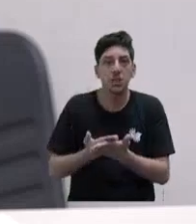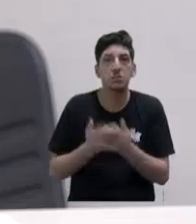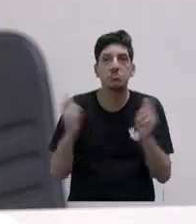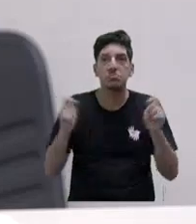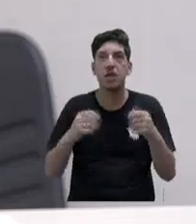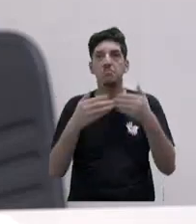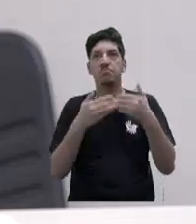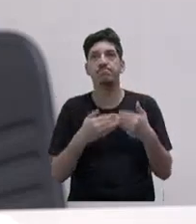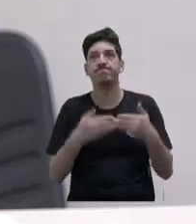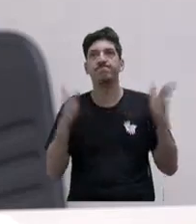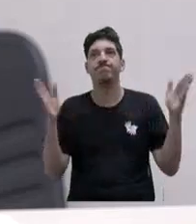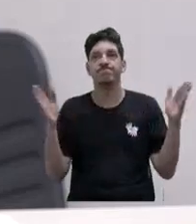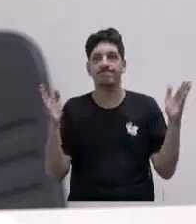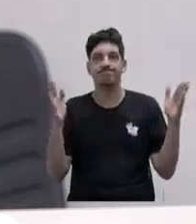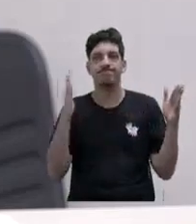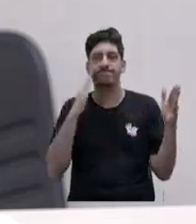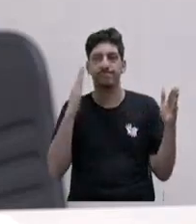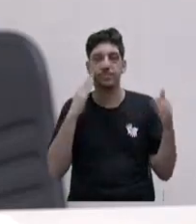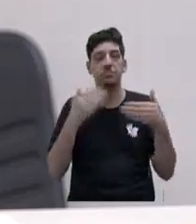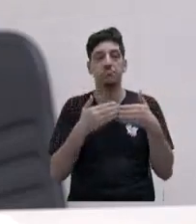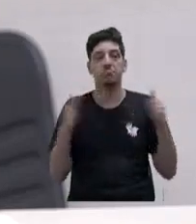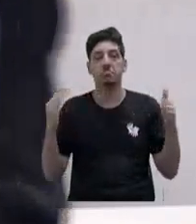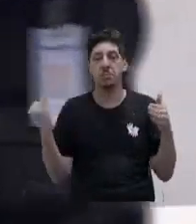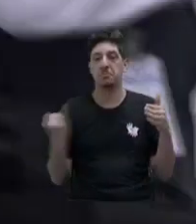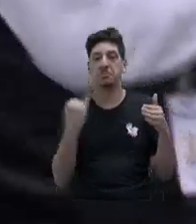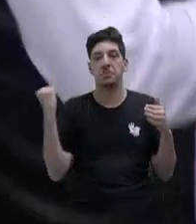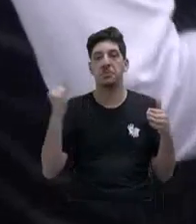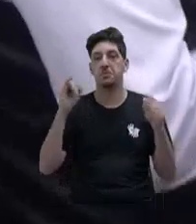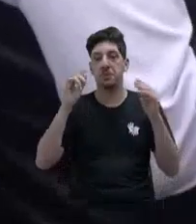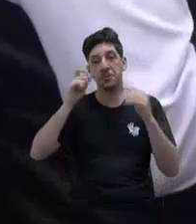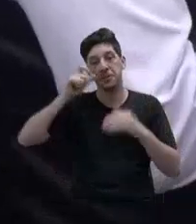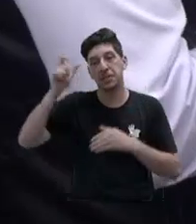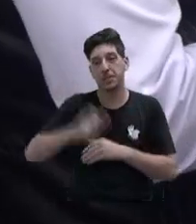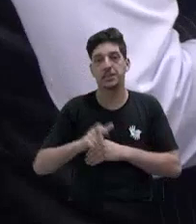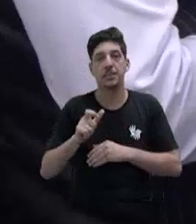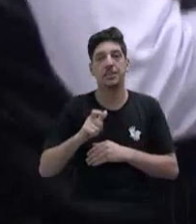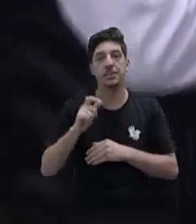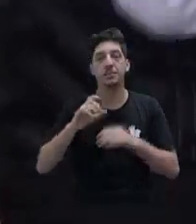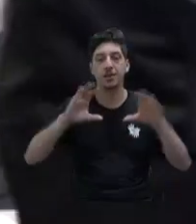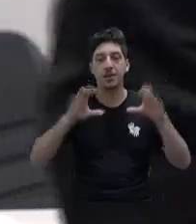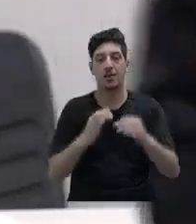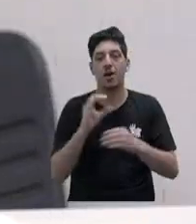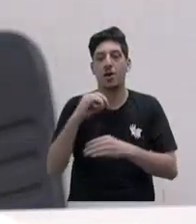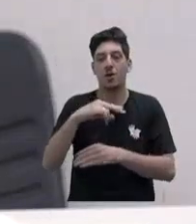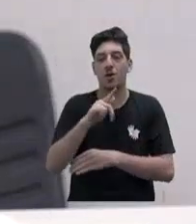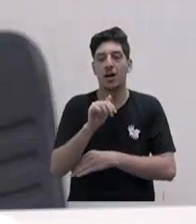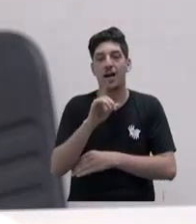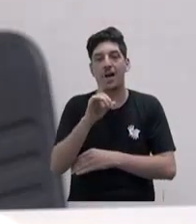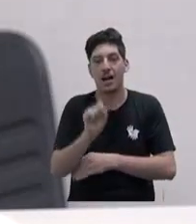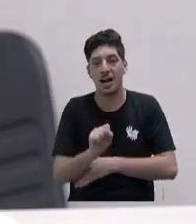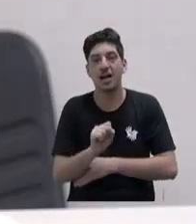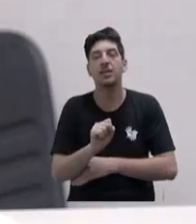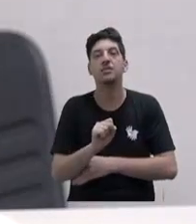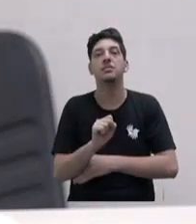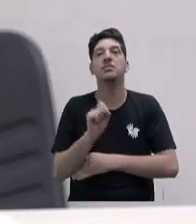deputada, a sua emenda abre uma janela muito interessante para que os Congados sejam objetos